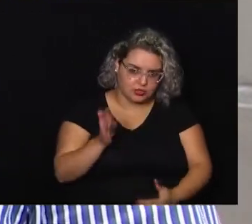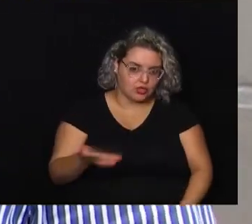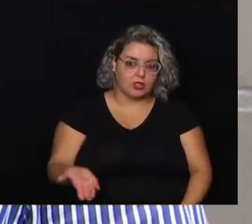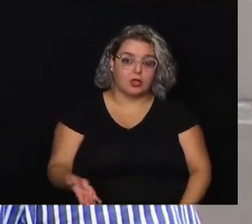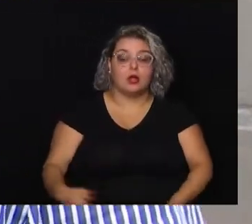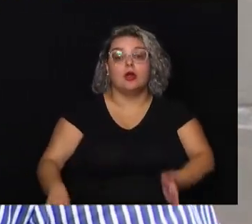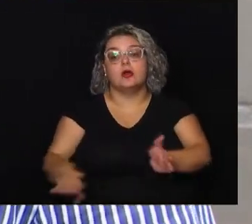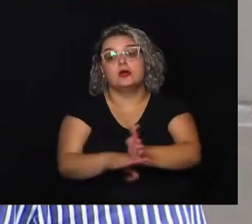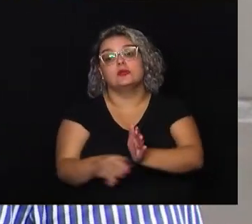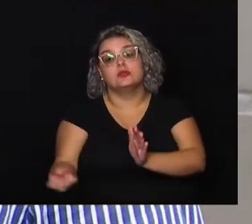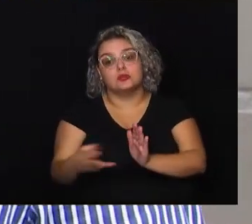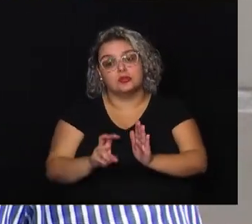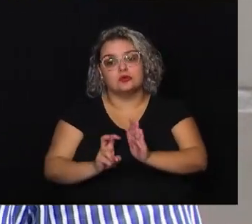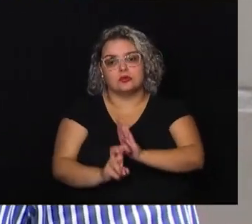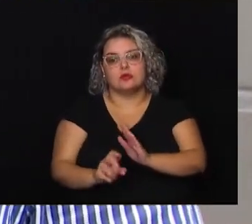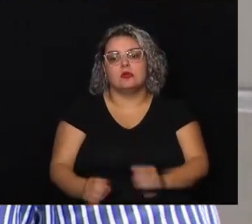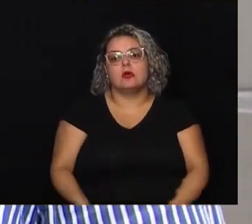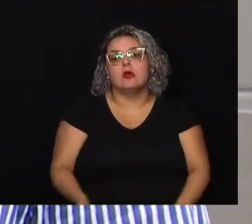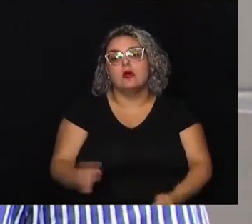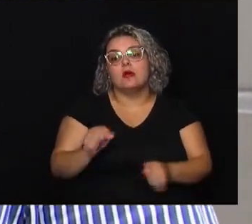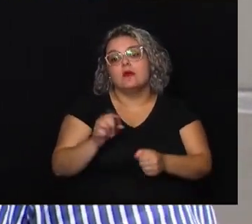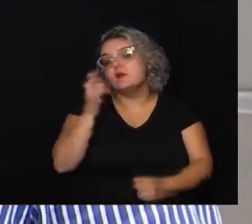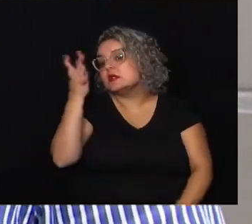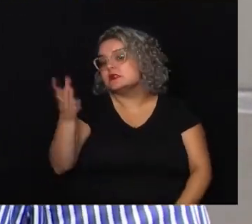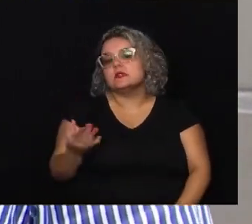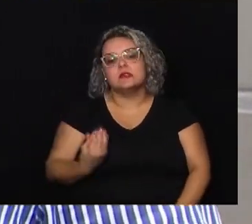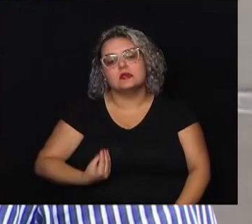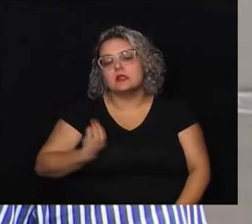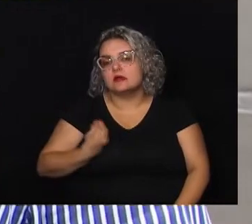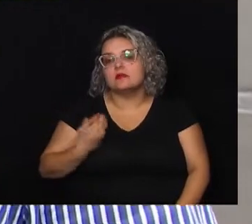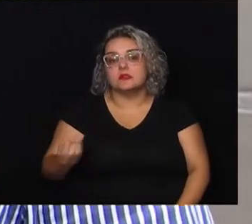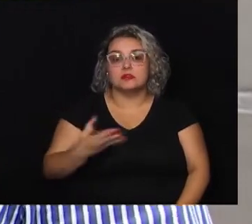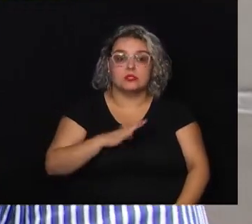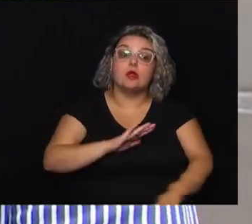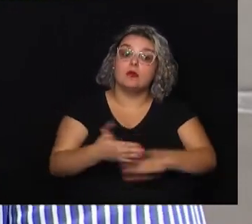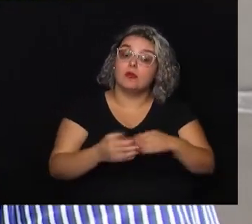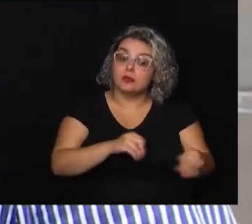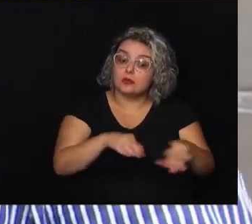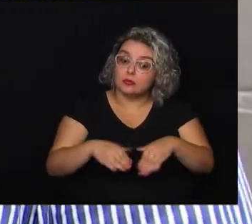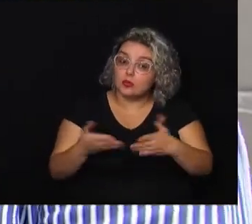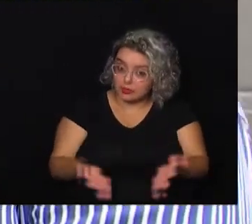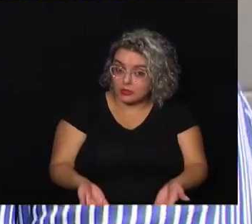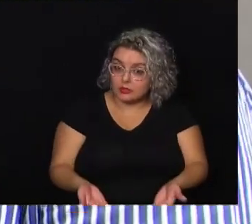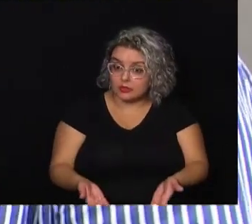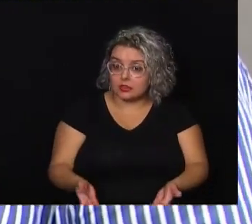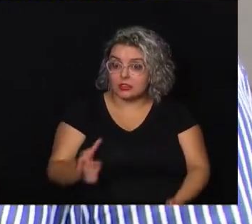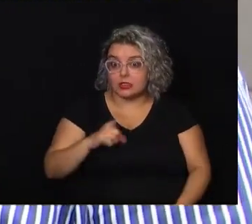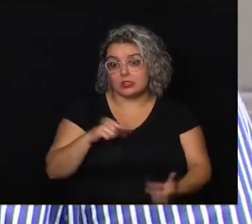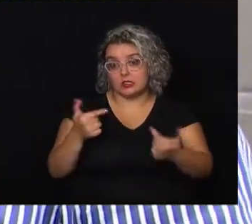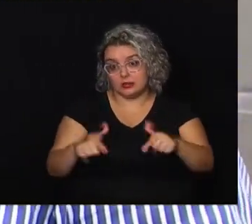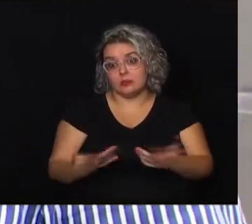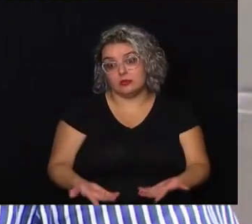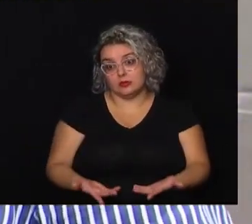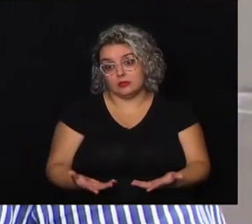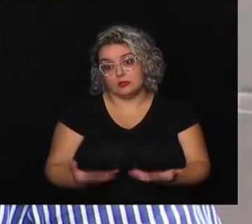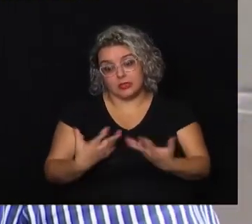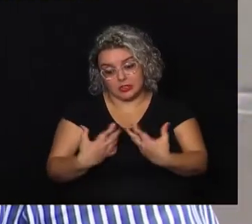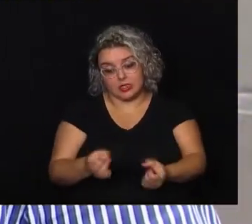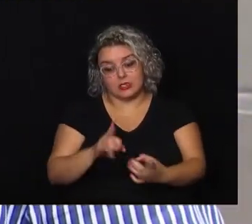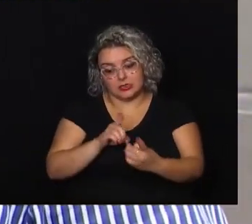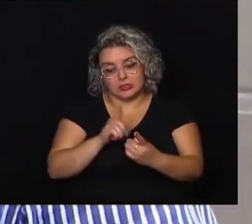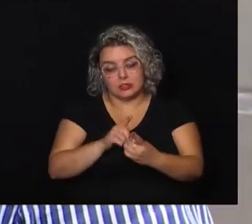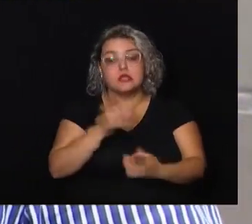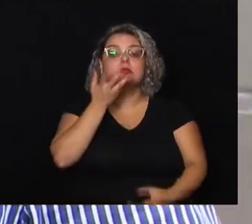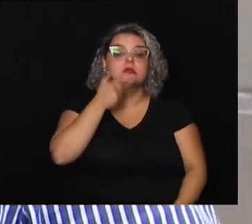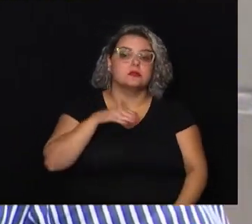chegada dessa nova creche, facilita aqui a vida de quem está nesses novos bairros que está surgindo e tem um lugar para alocar essas crianças, Isso vai ajudar